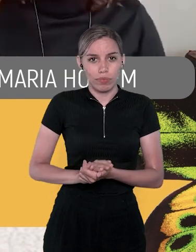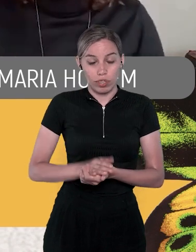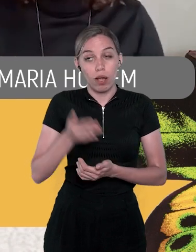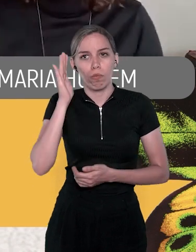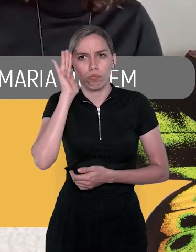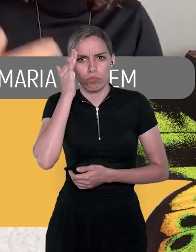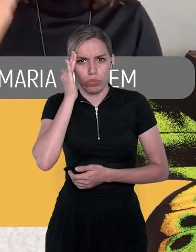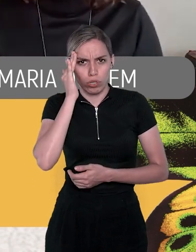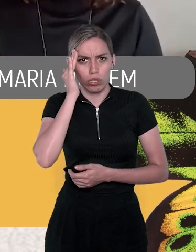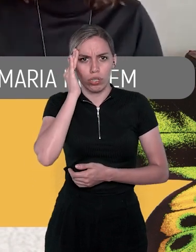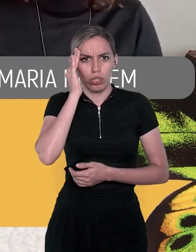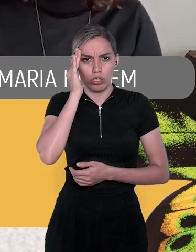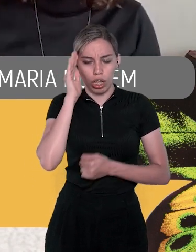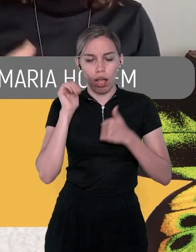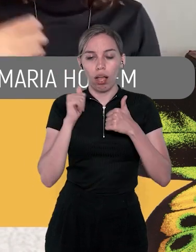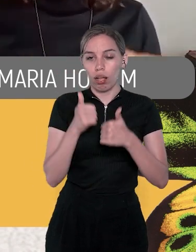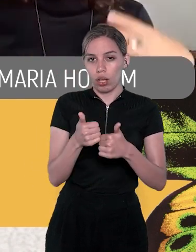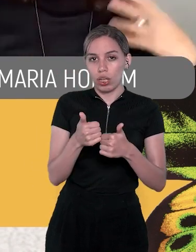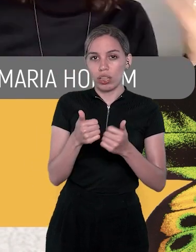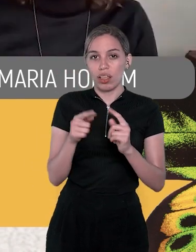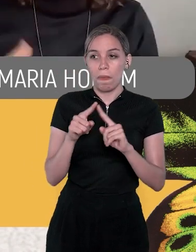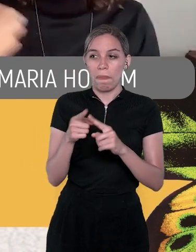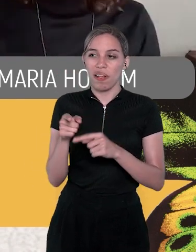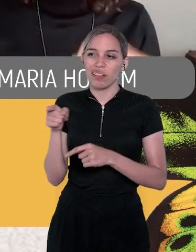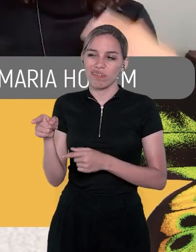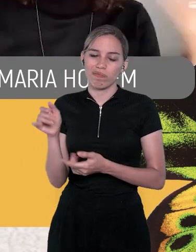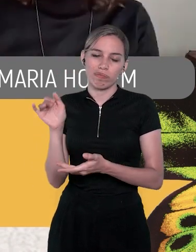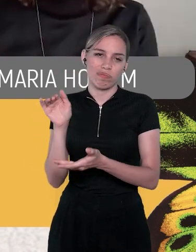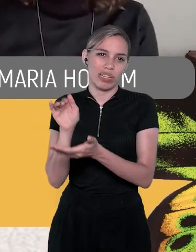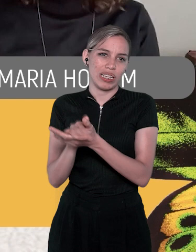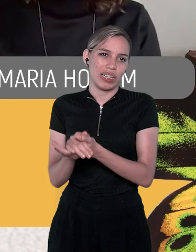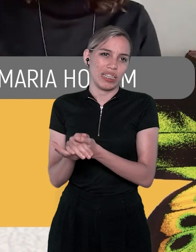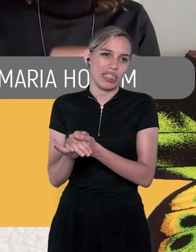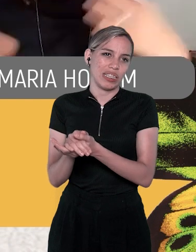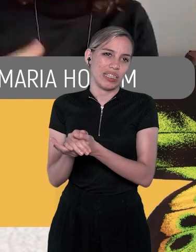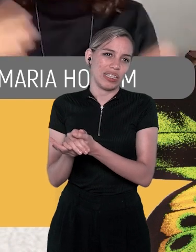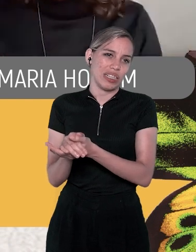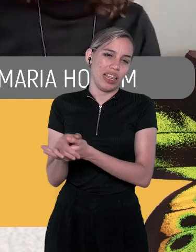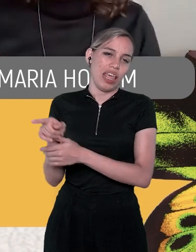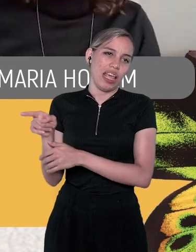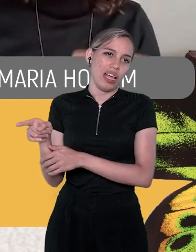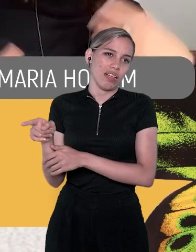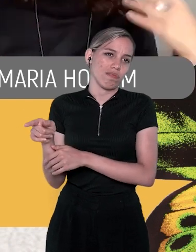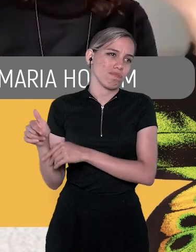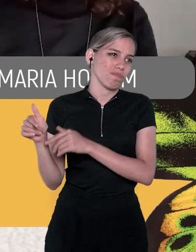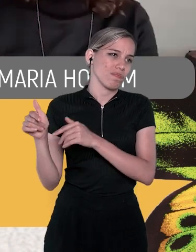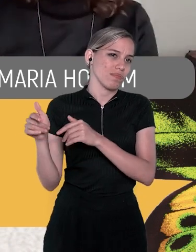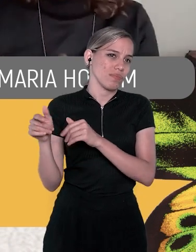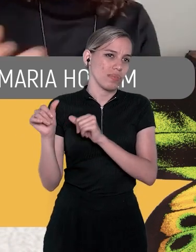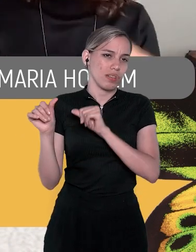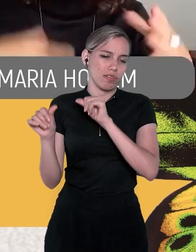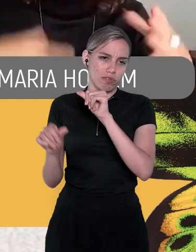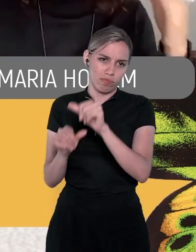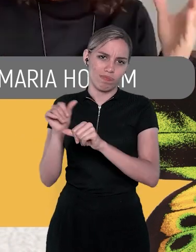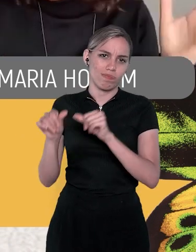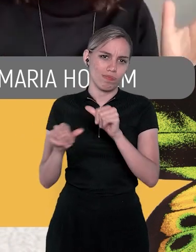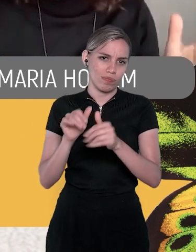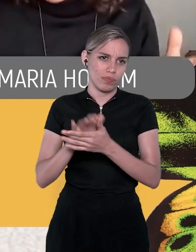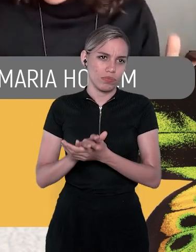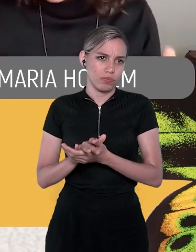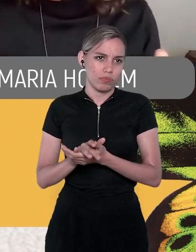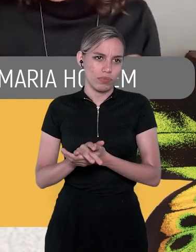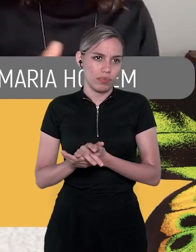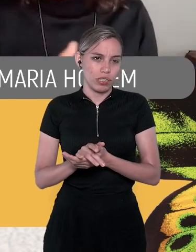esse casamento, olha, esse avião aqui, essa uma Europa aqui, esse um Miami ali, enfim, eu estou